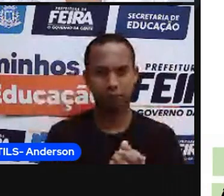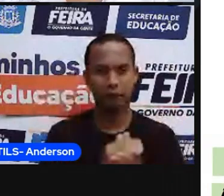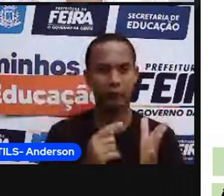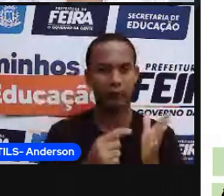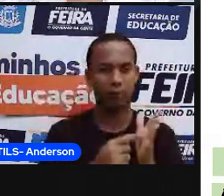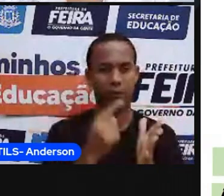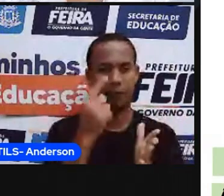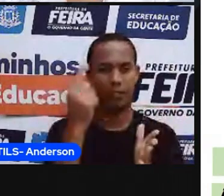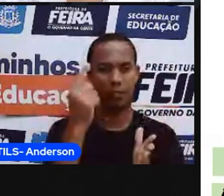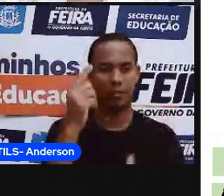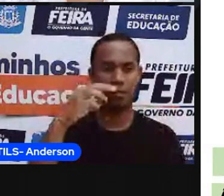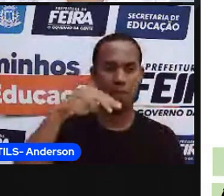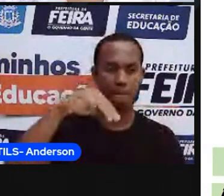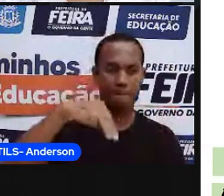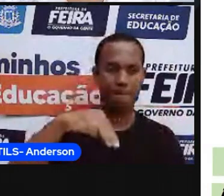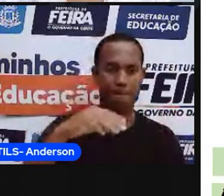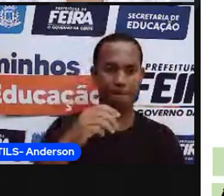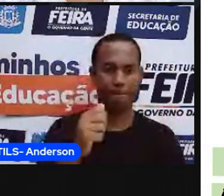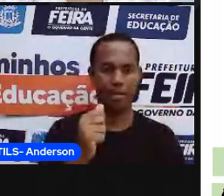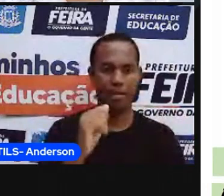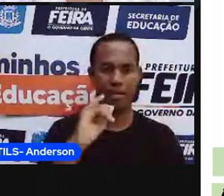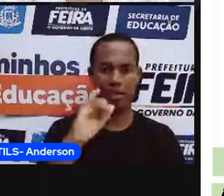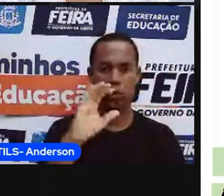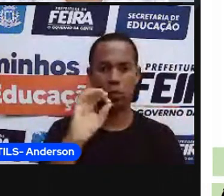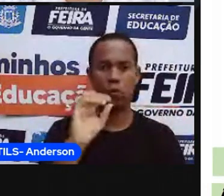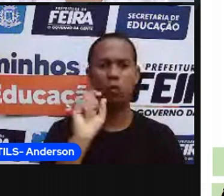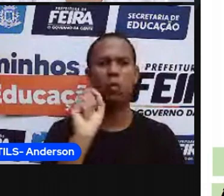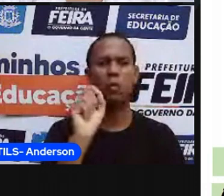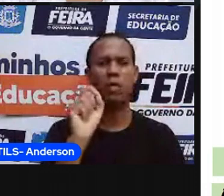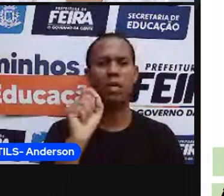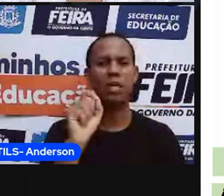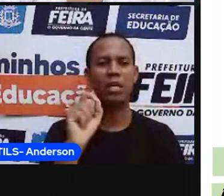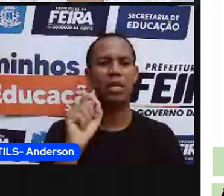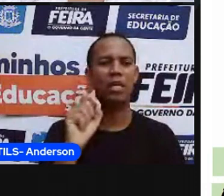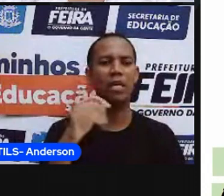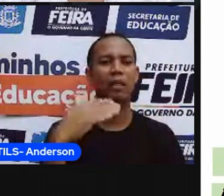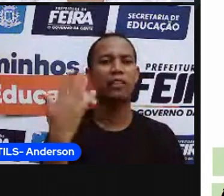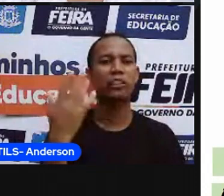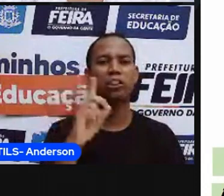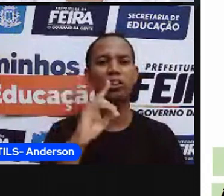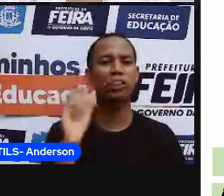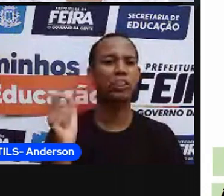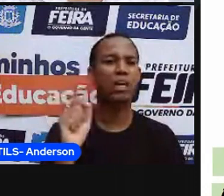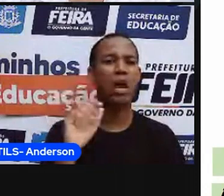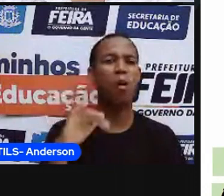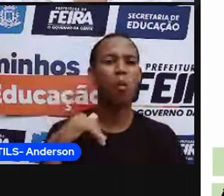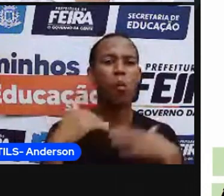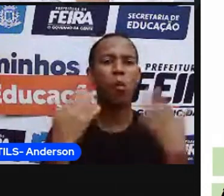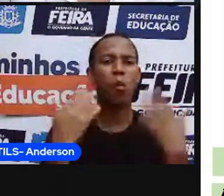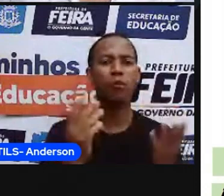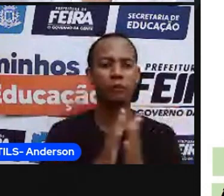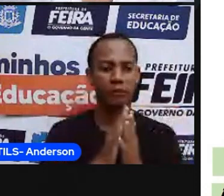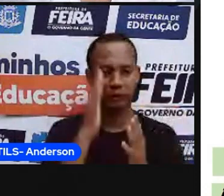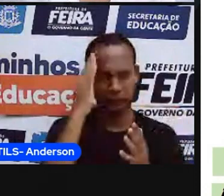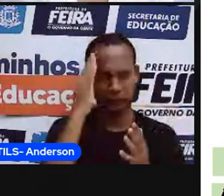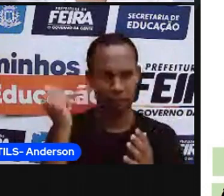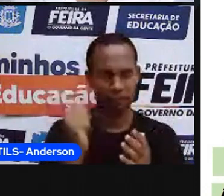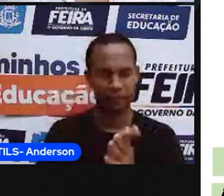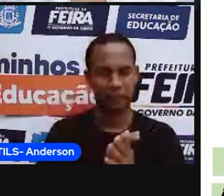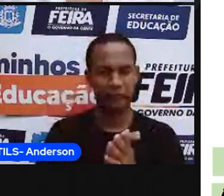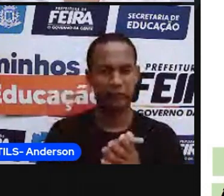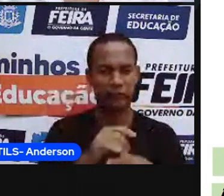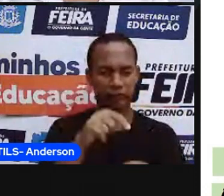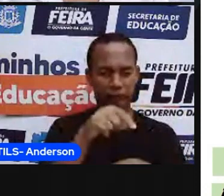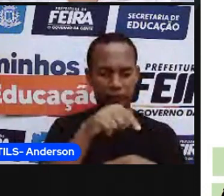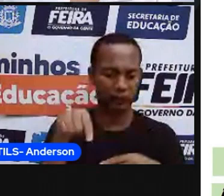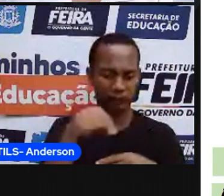1º de maio. O que será comemorado no dia 1º de maio? Quem sabe? Escreve aqui